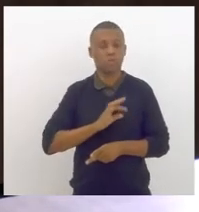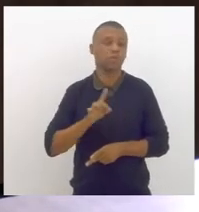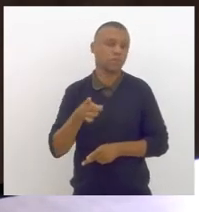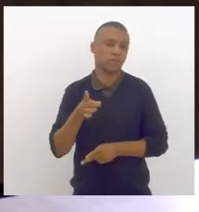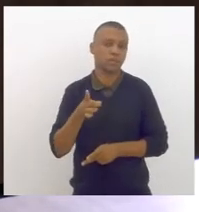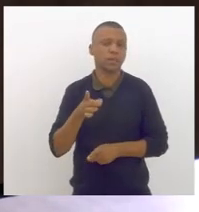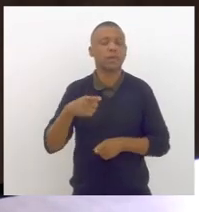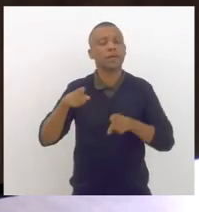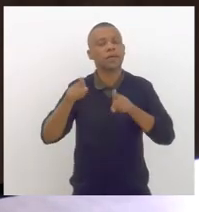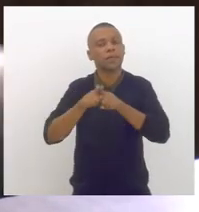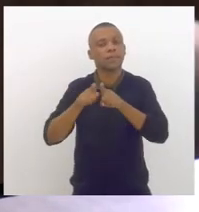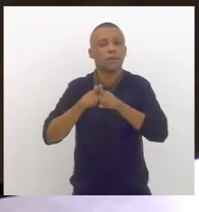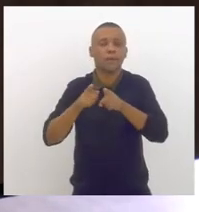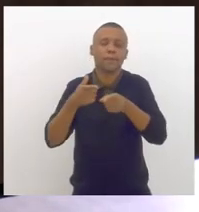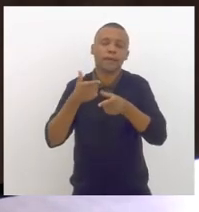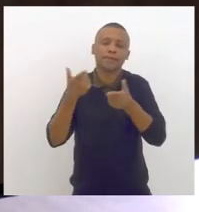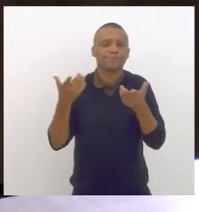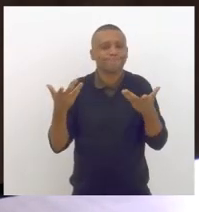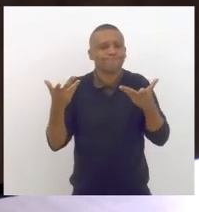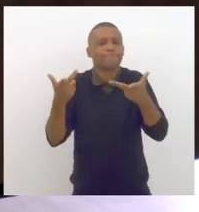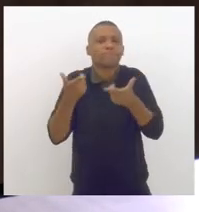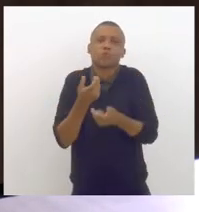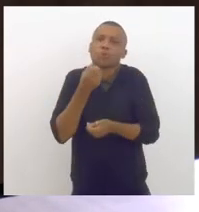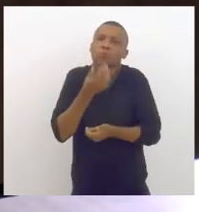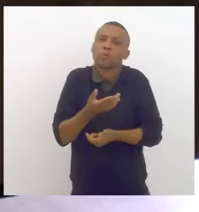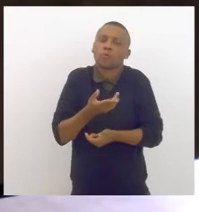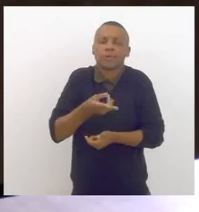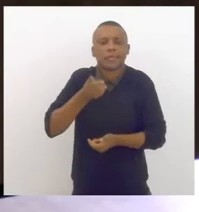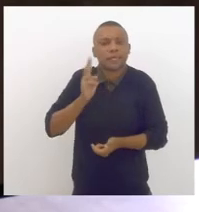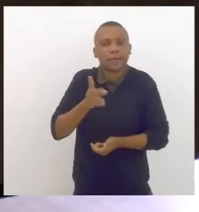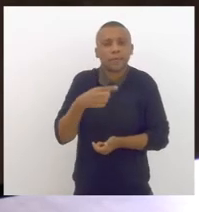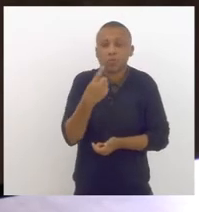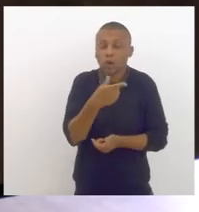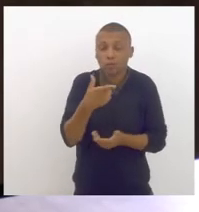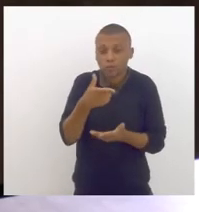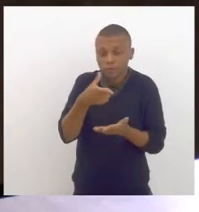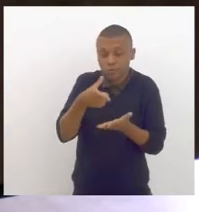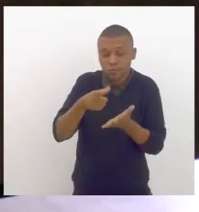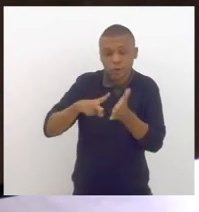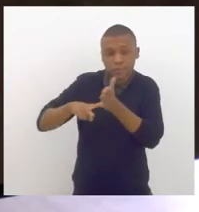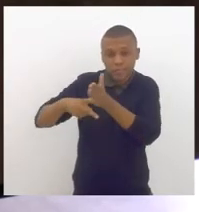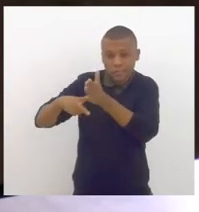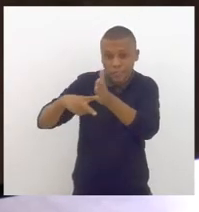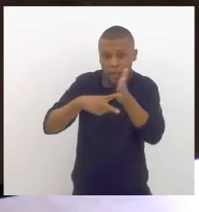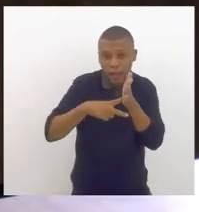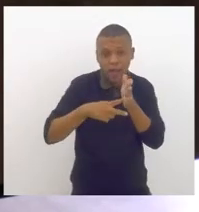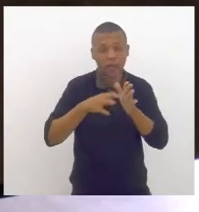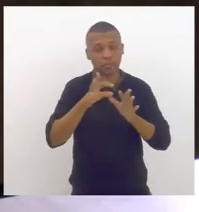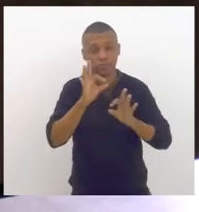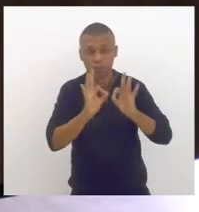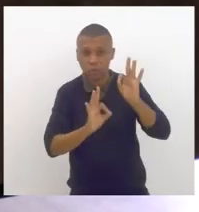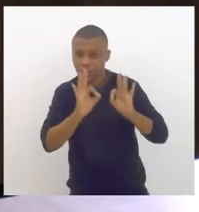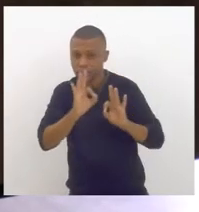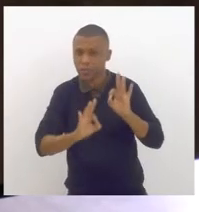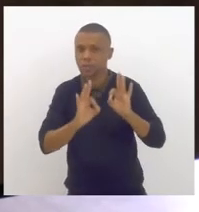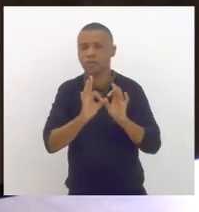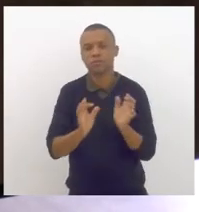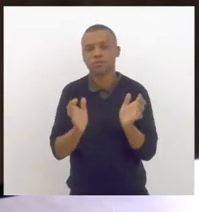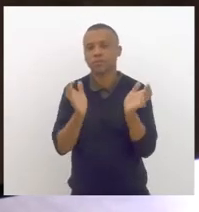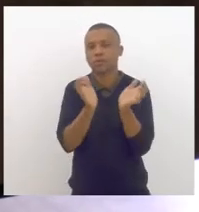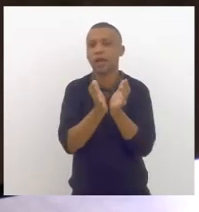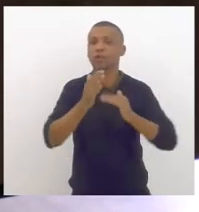que pareça, sempre os nossos organismos de classe sempre caminharam juntos